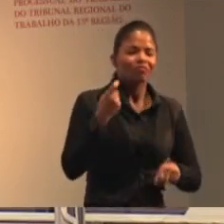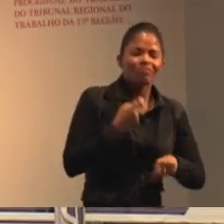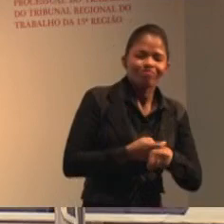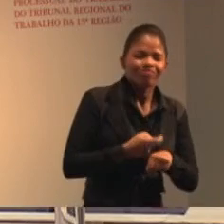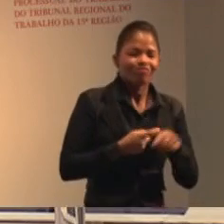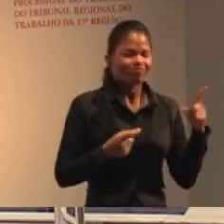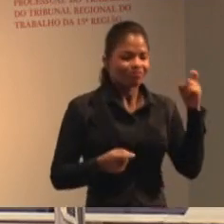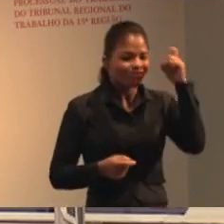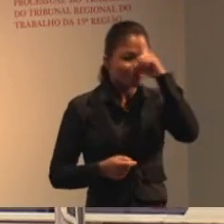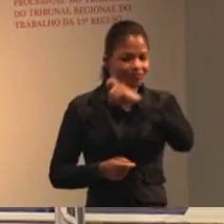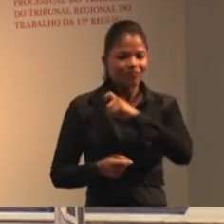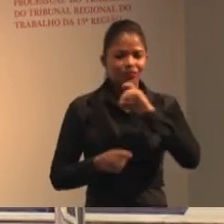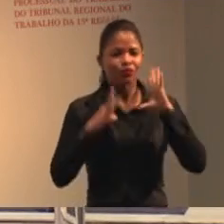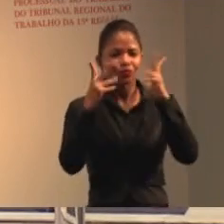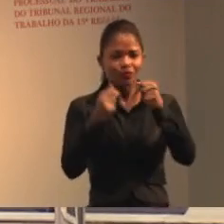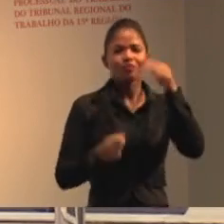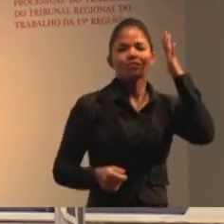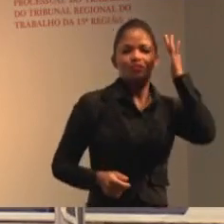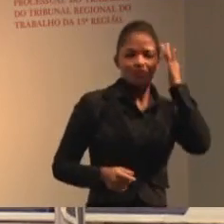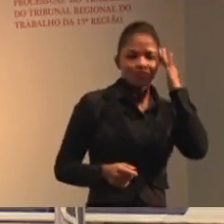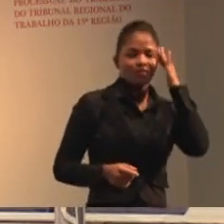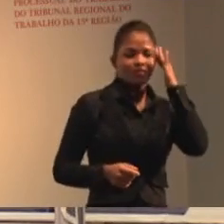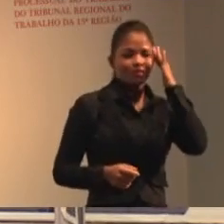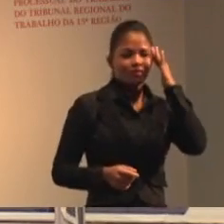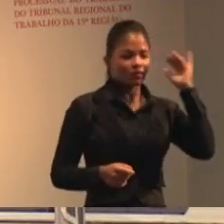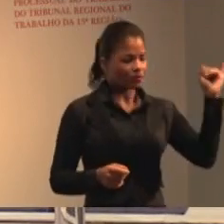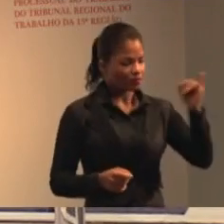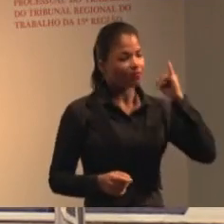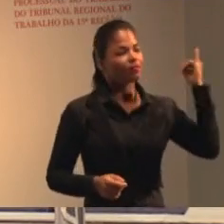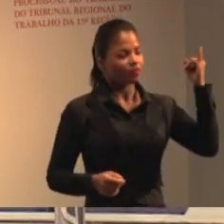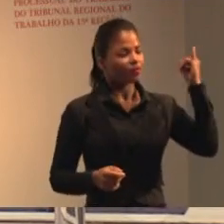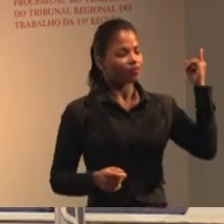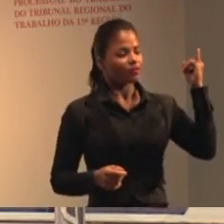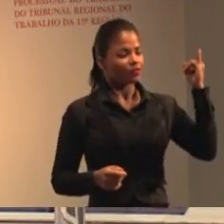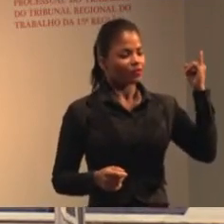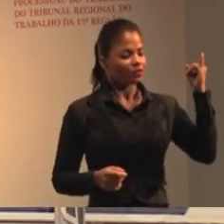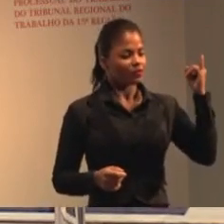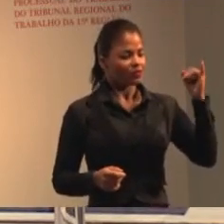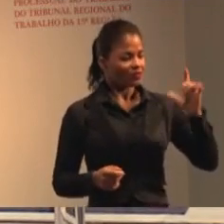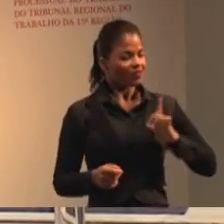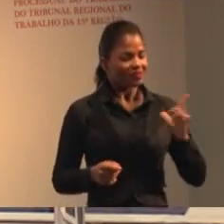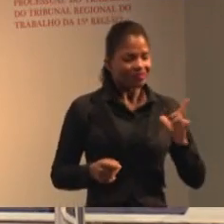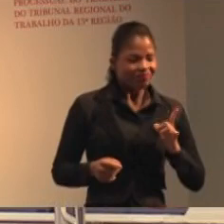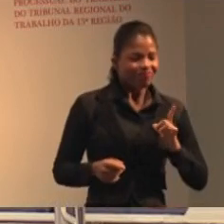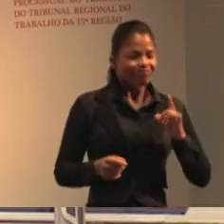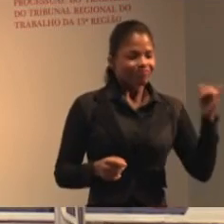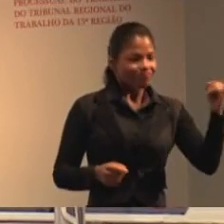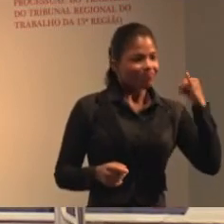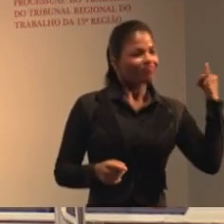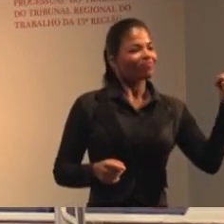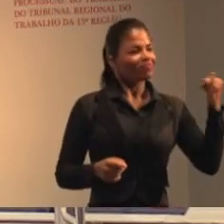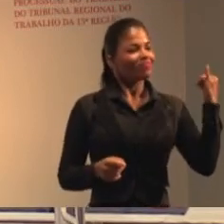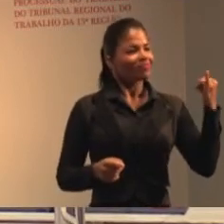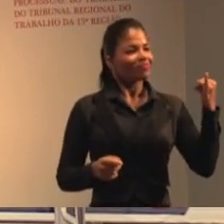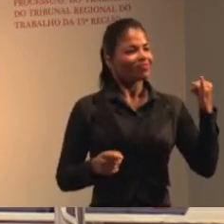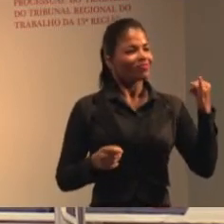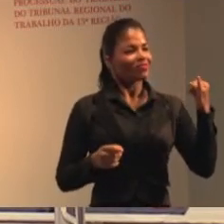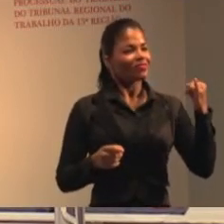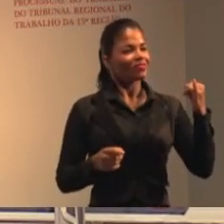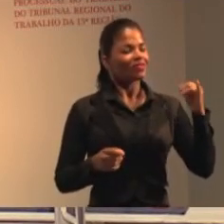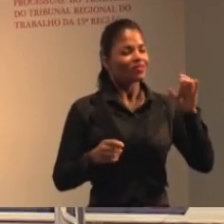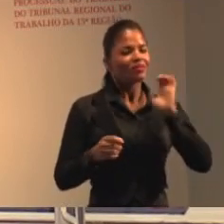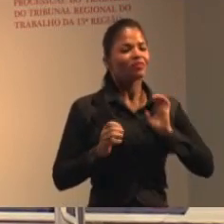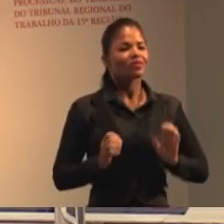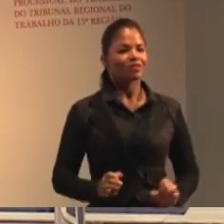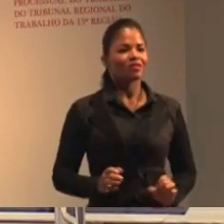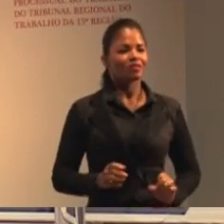duram, como todos sabem, mas as importantes, que têm credibilidade, que marcam a educação e o